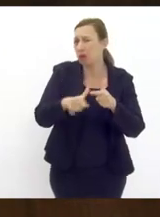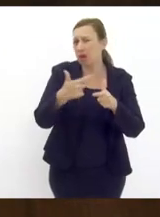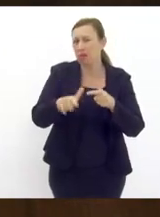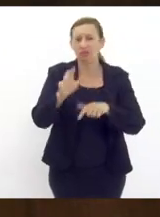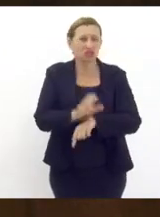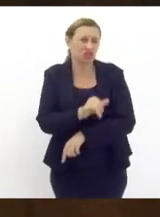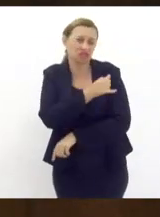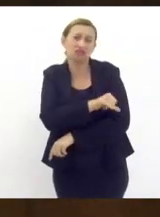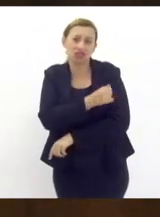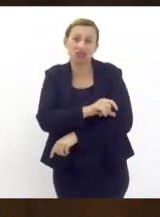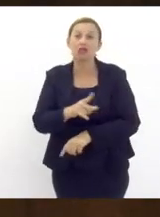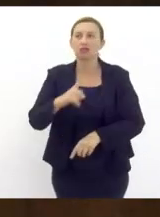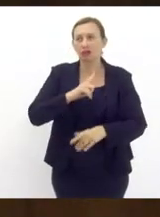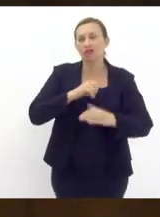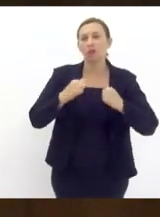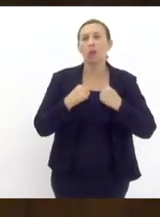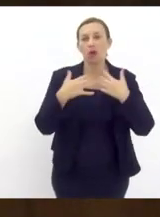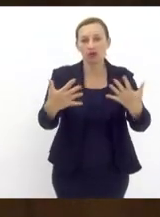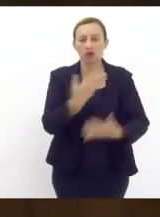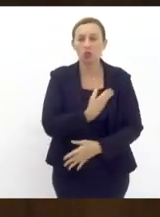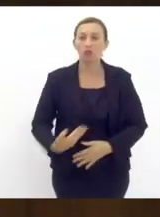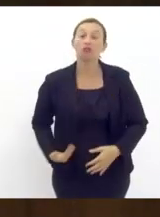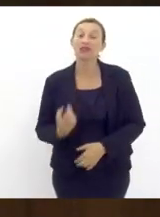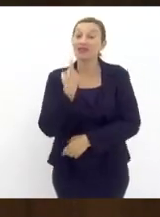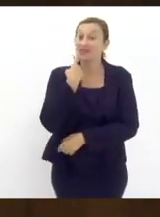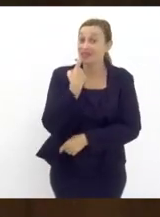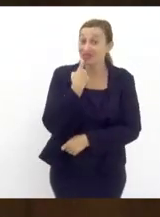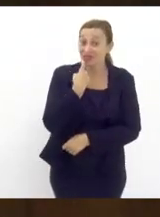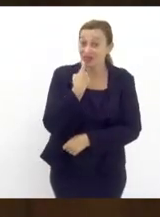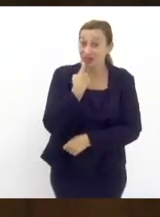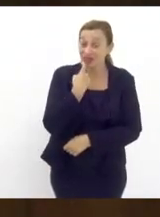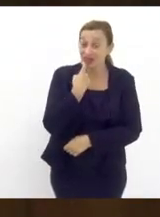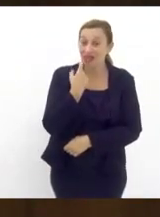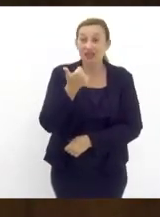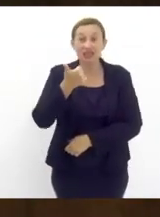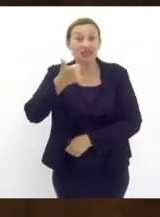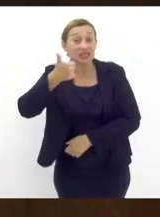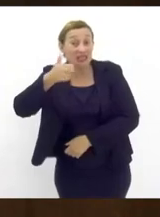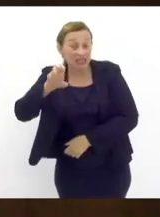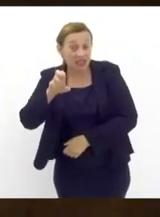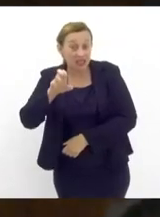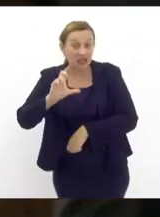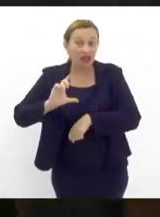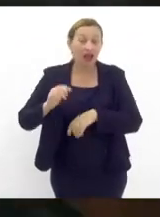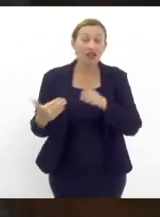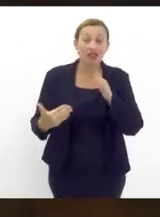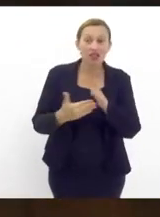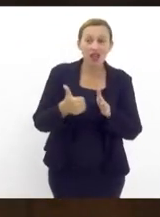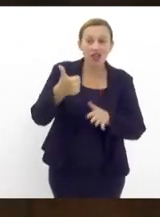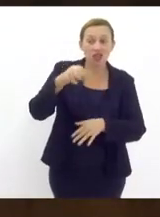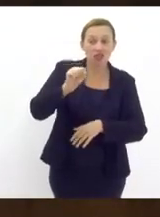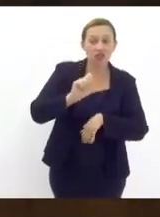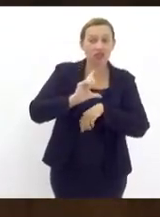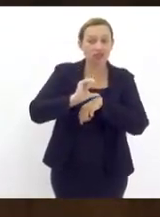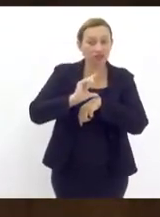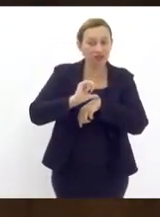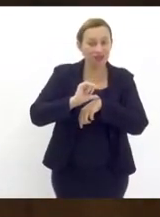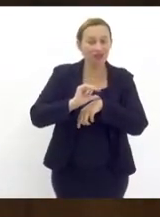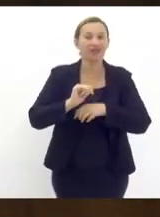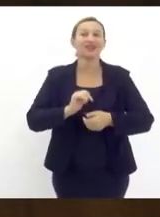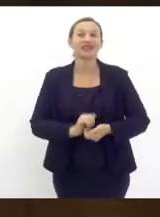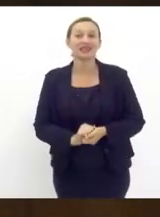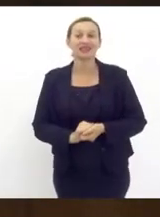do Rio de Janeiro nós teremos audiência pública sexta-feira né de 15 às 18 horas e eu convoca a população